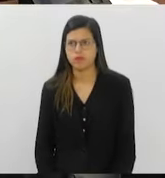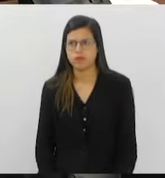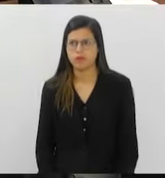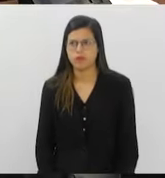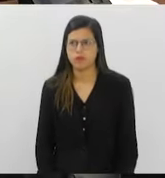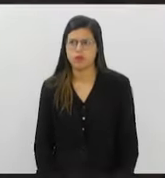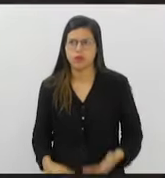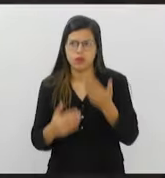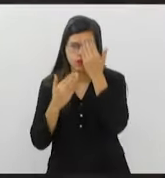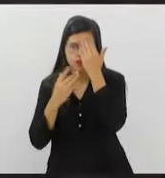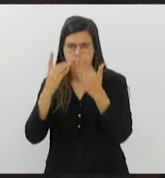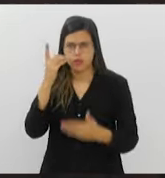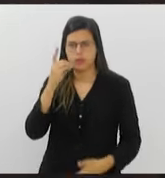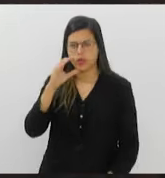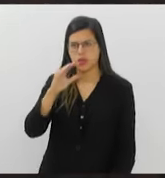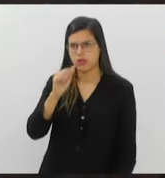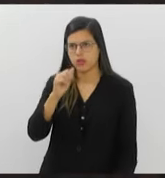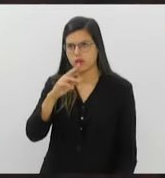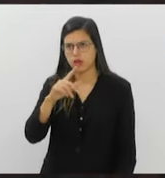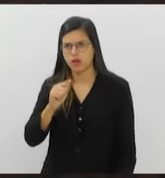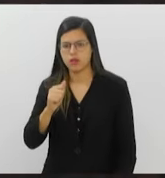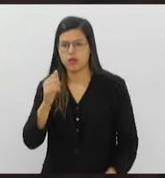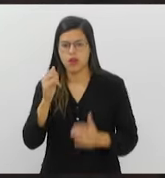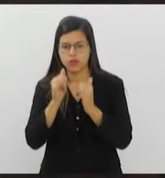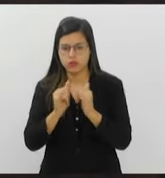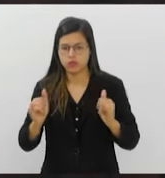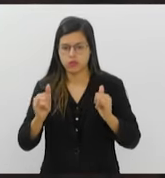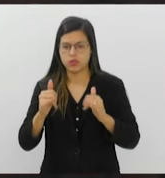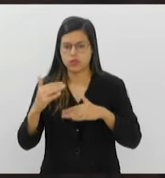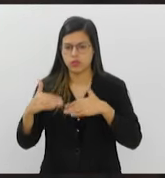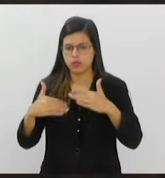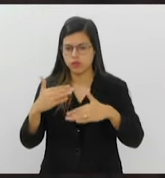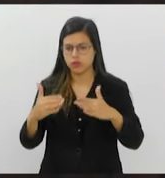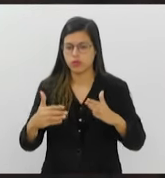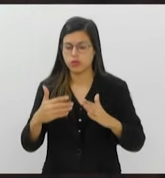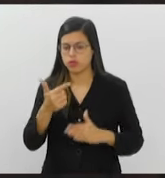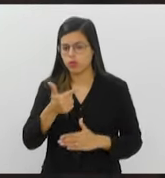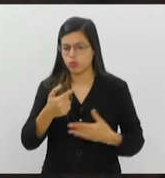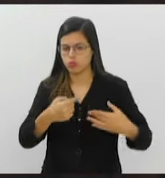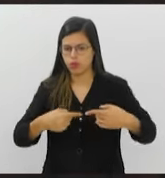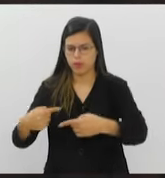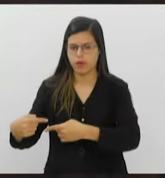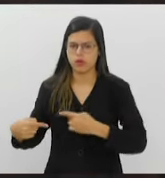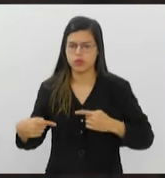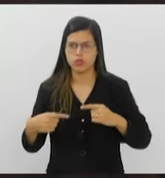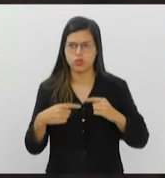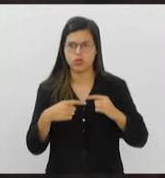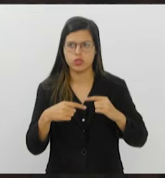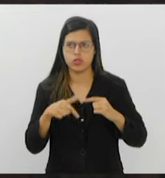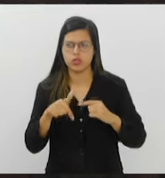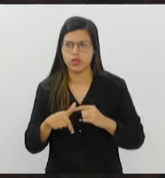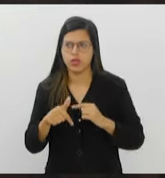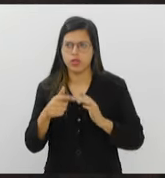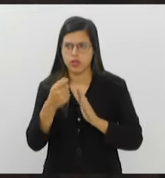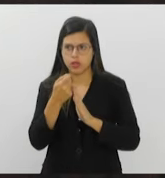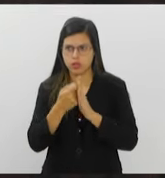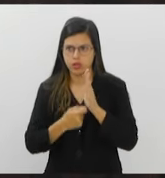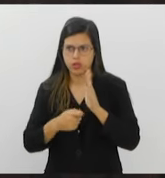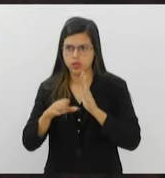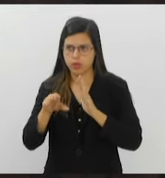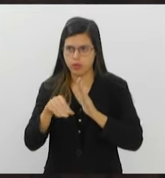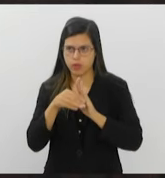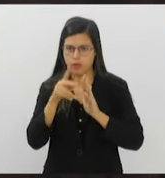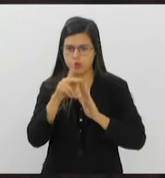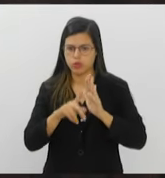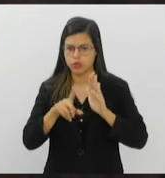Obrigado, deputada Carla Machado. Anuncio, em tramitação ordinária, em segunda discussão, redação do vencido assim emendada.